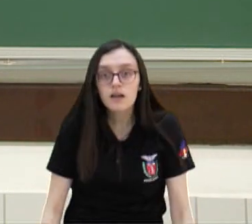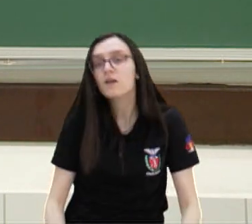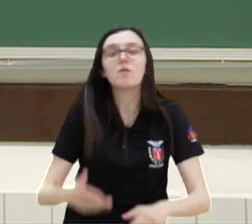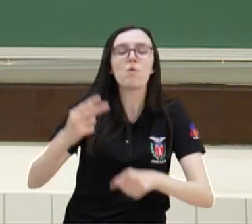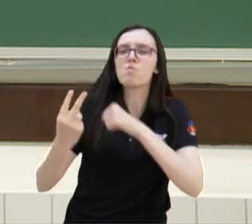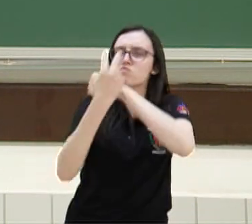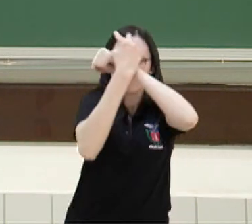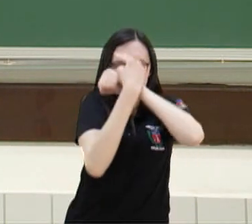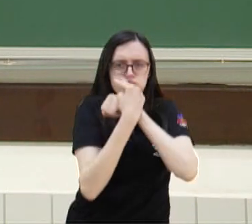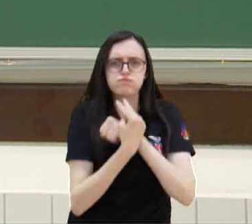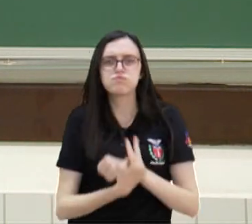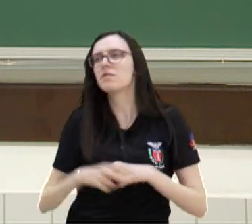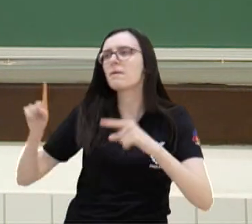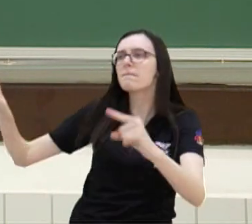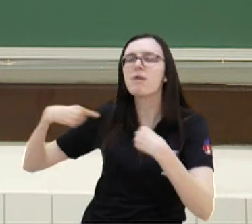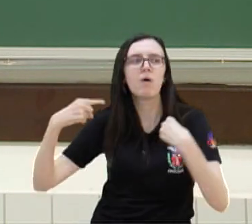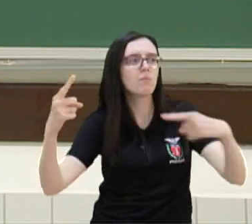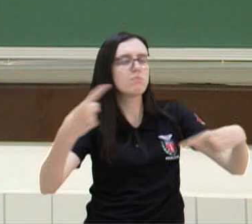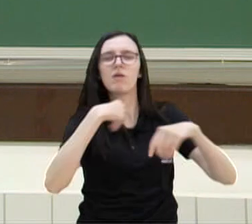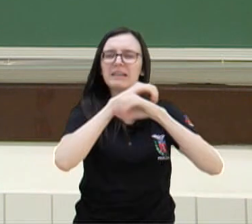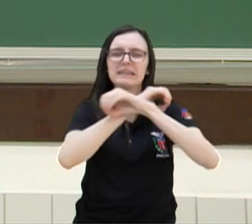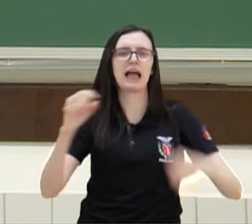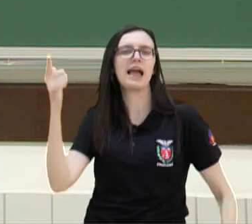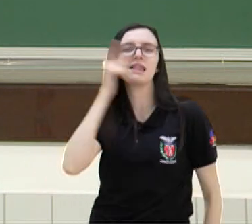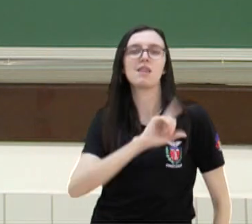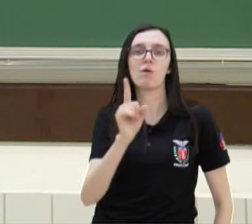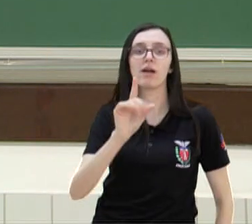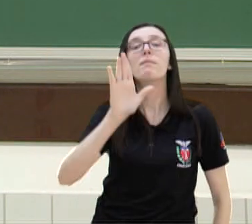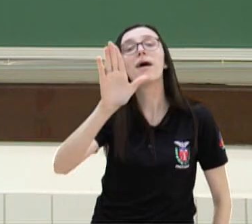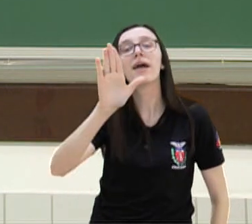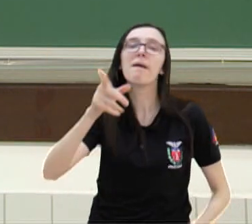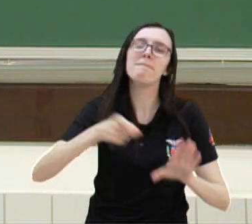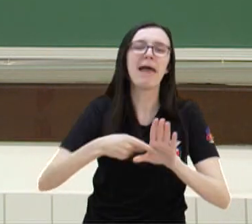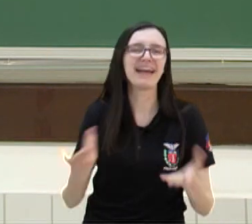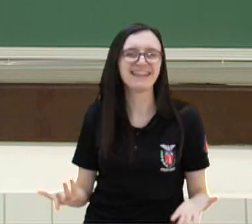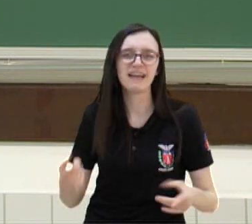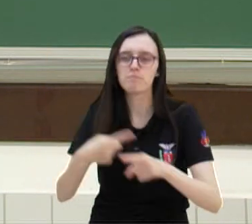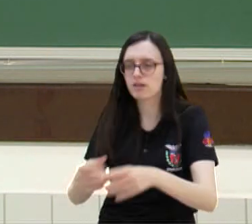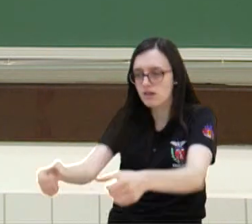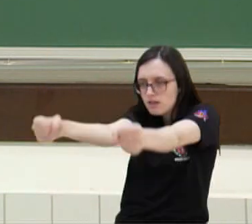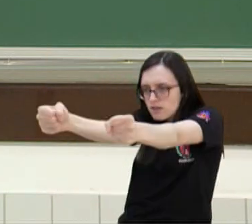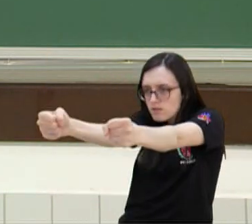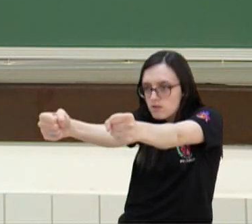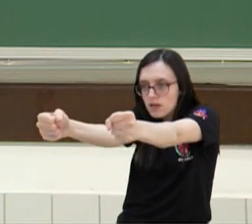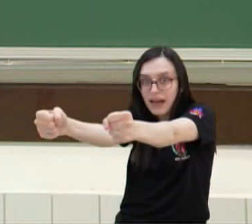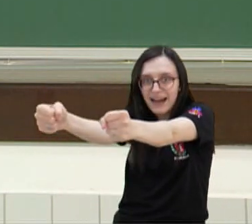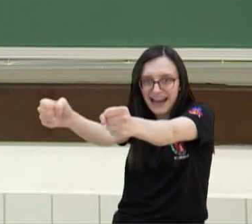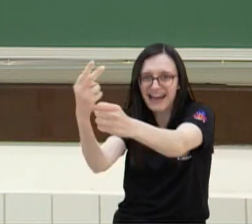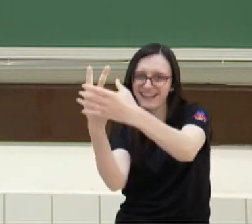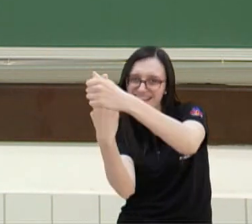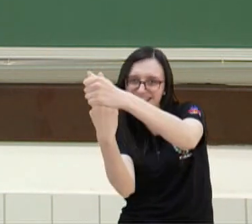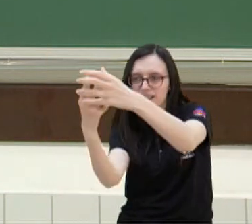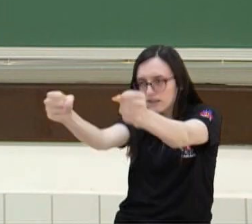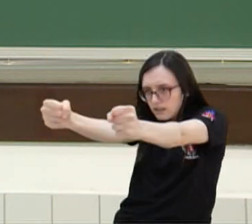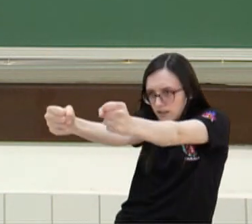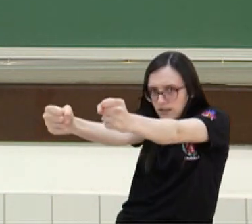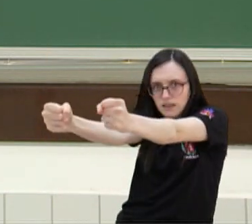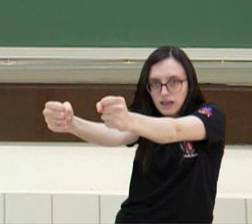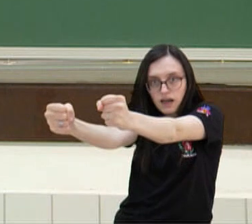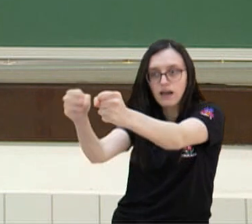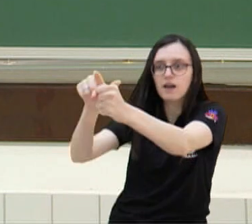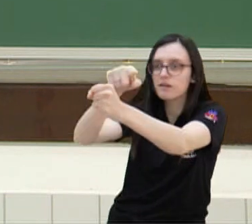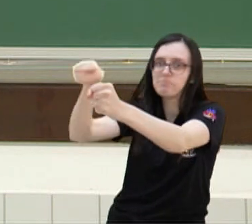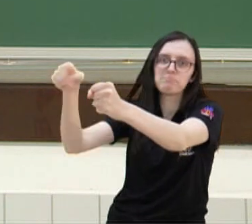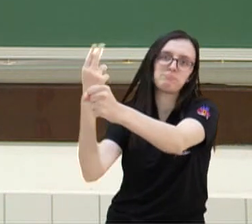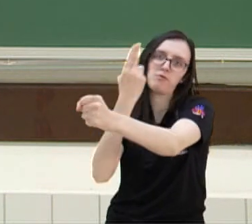qualquer tipo de adversário, qualquer tipo de batalha, exceto pelo lugar onde ela estava segurando ele, que era o calcanhar.